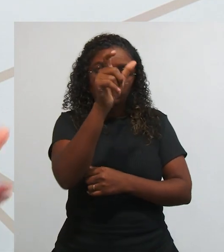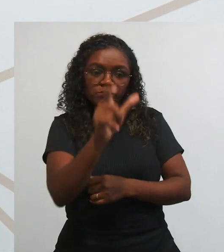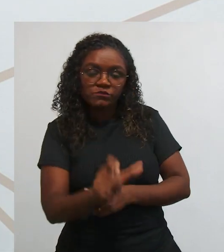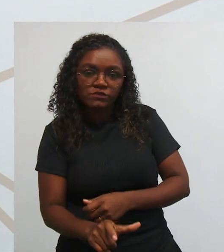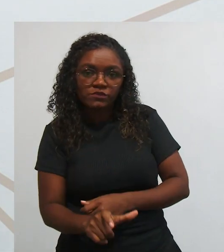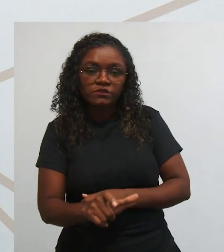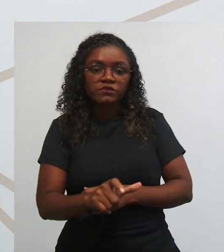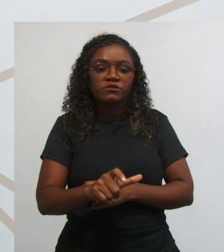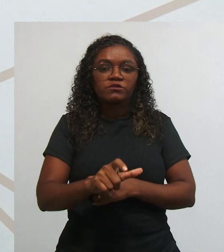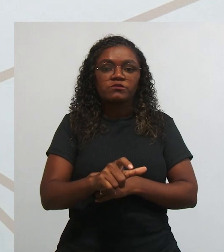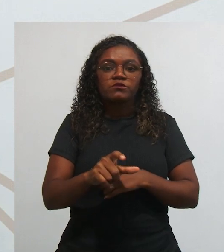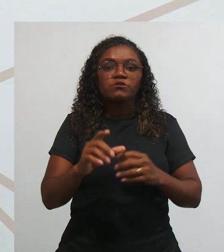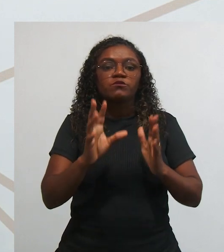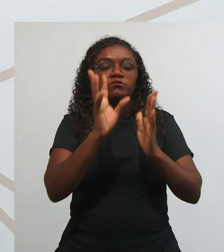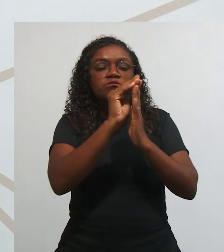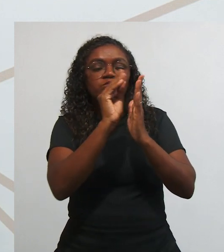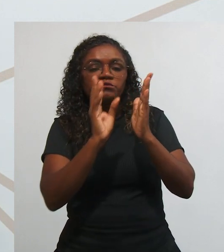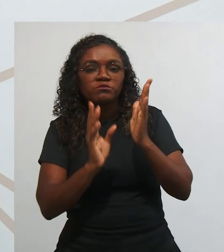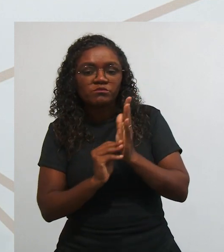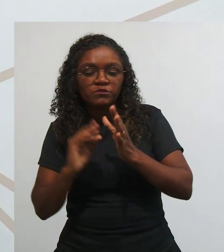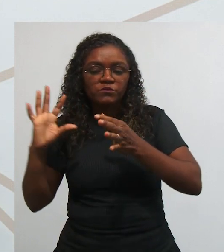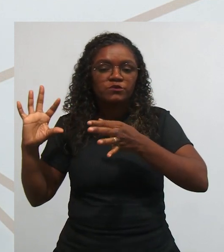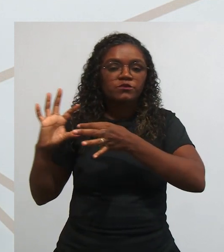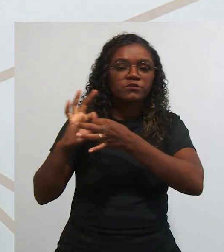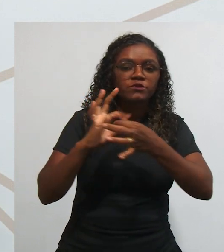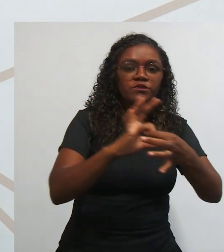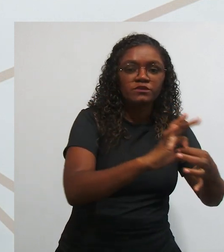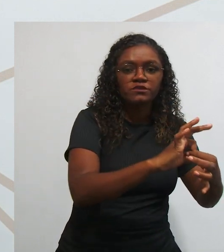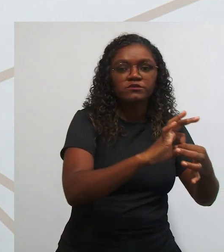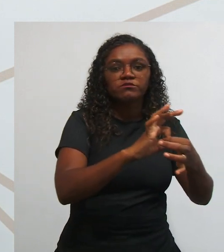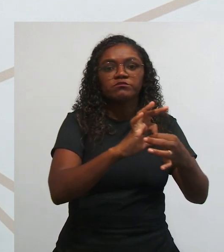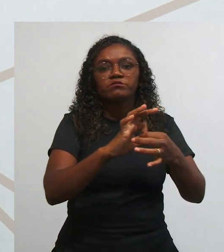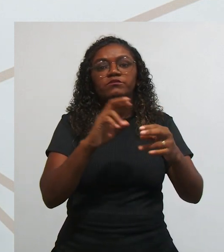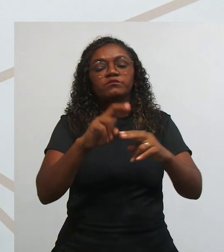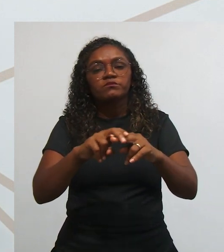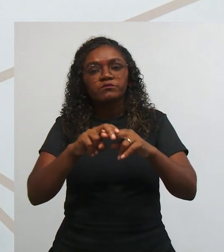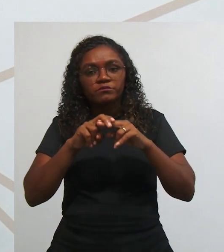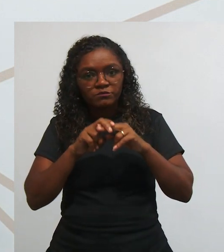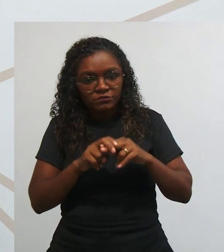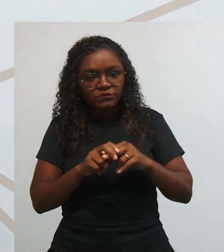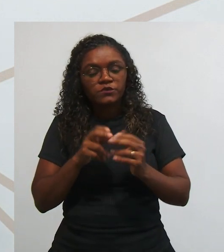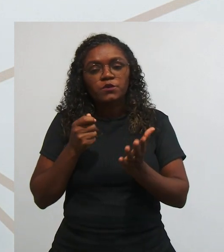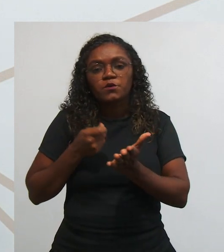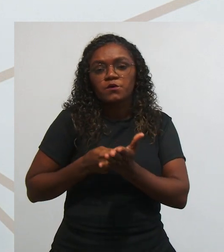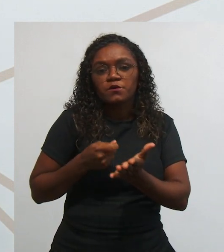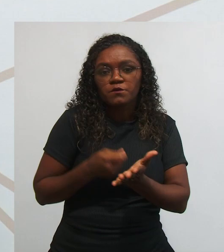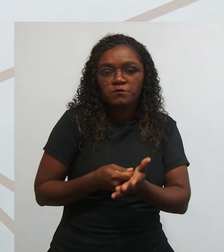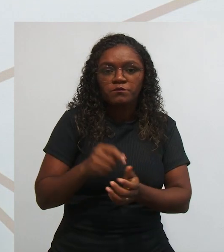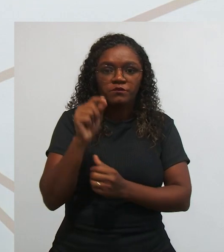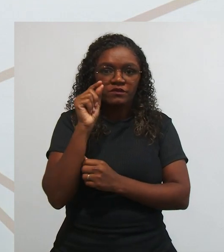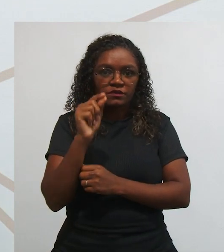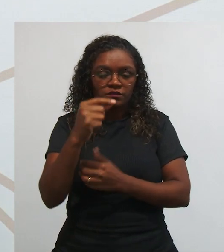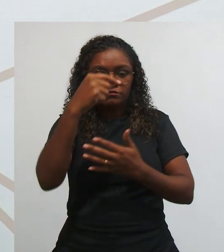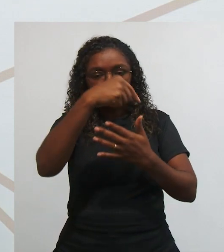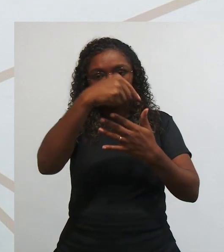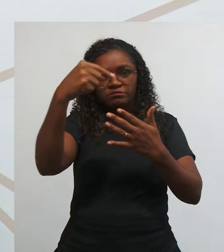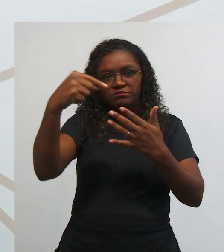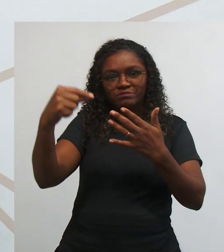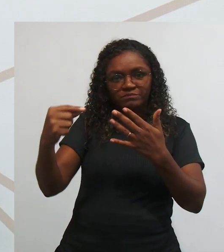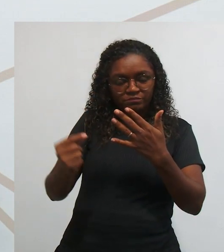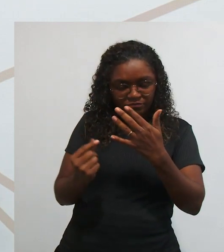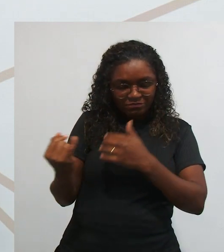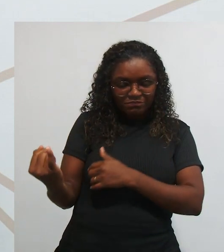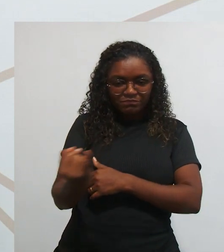da pessoa, do contexto. Essa rigorosidade metódica, ela tem alguns elementos que